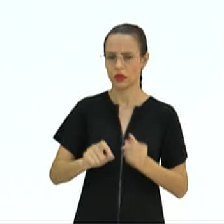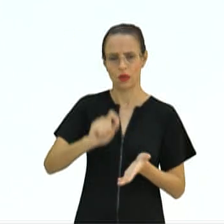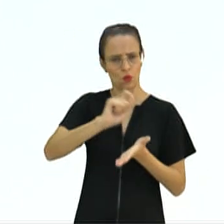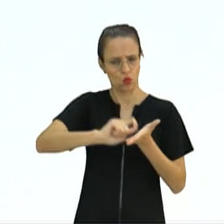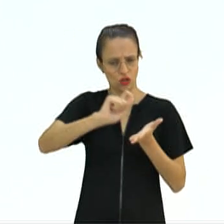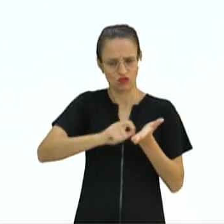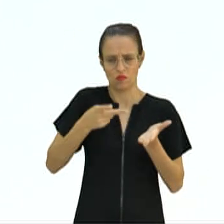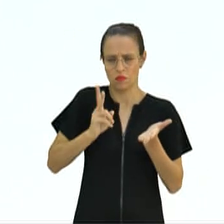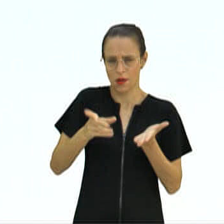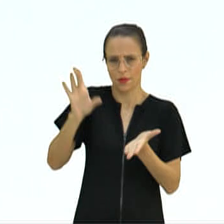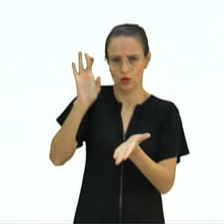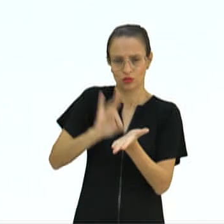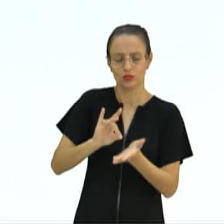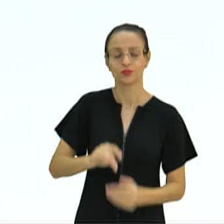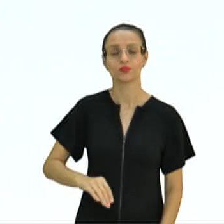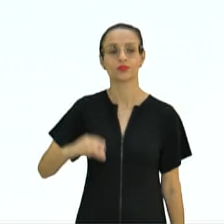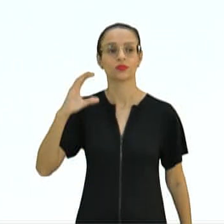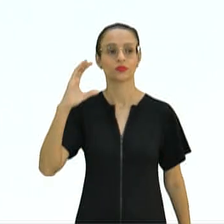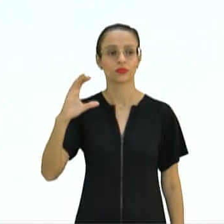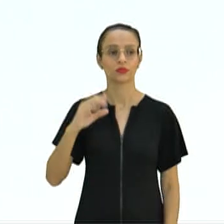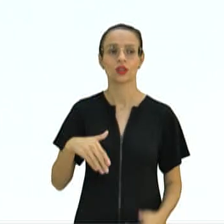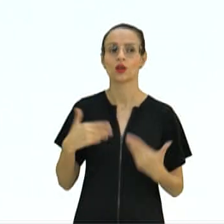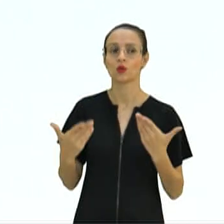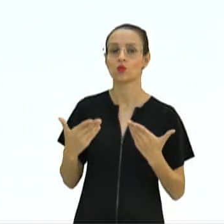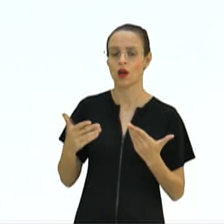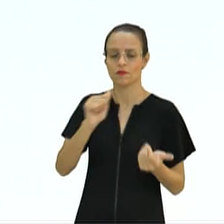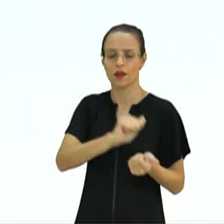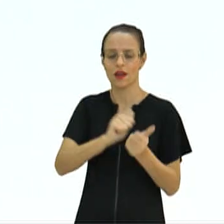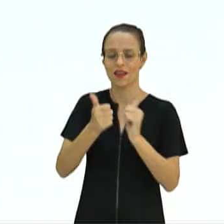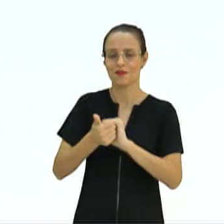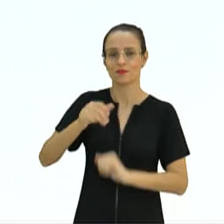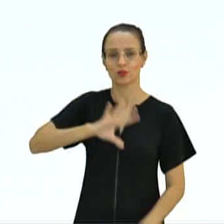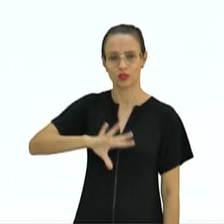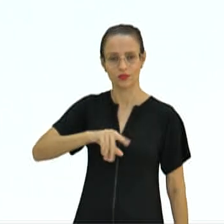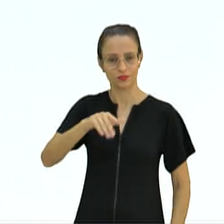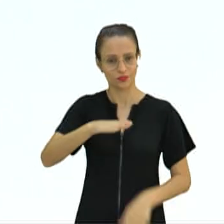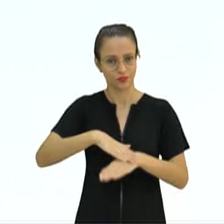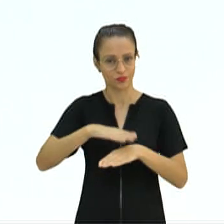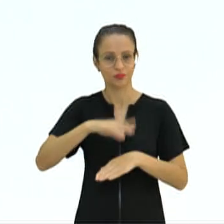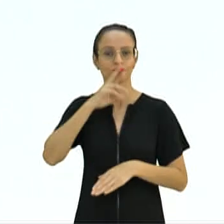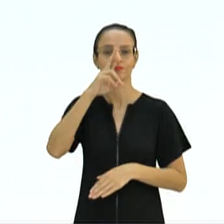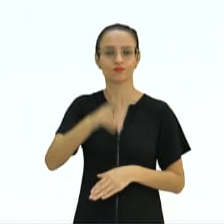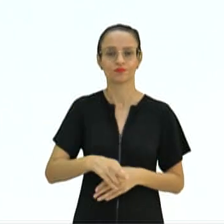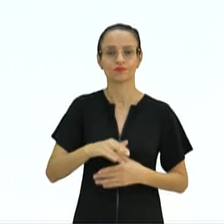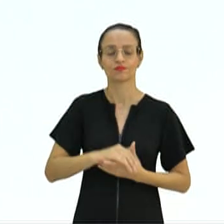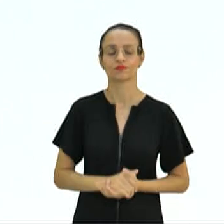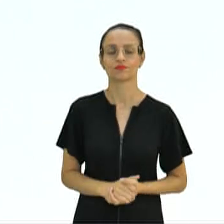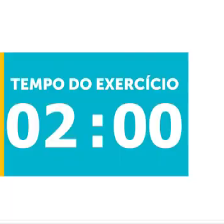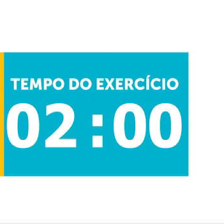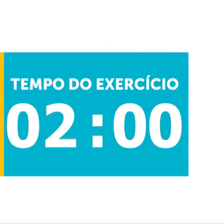grafia original? Qual foi a aportuguesada? Responda.